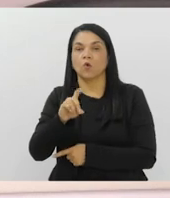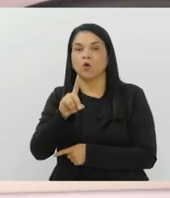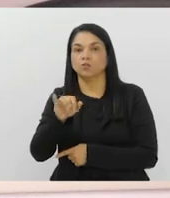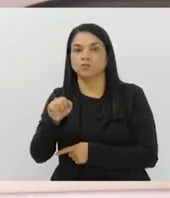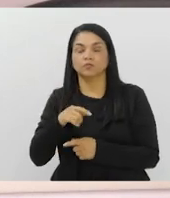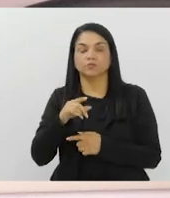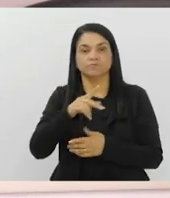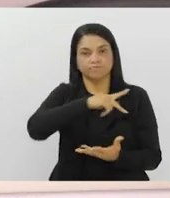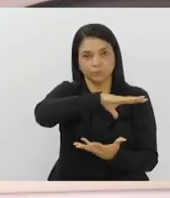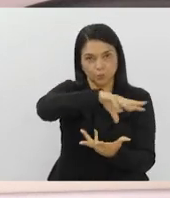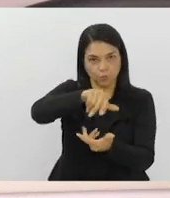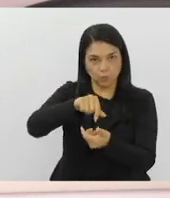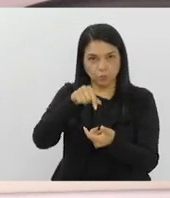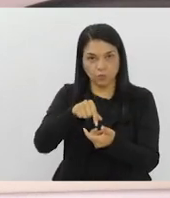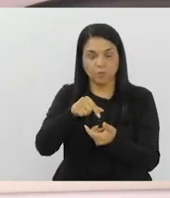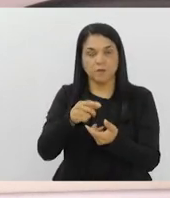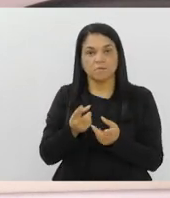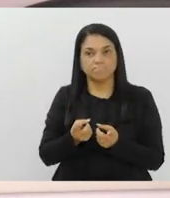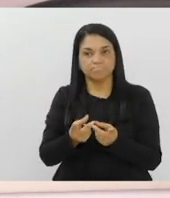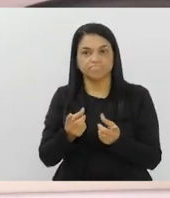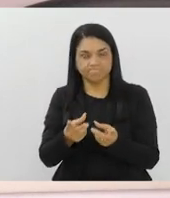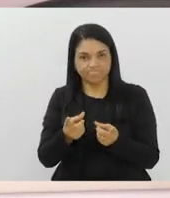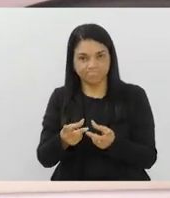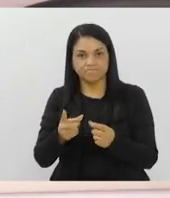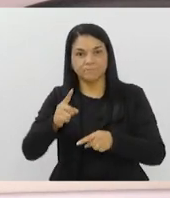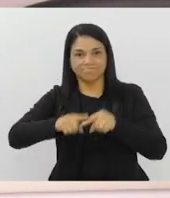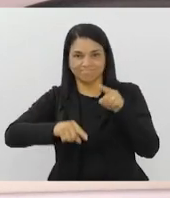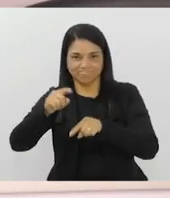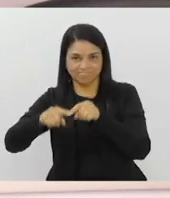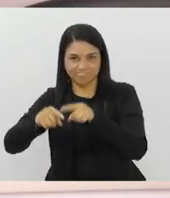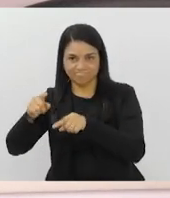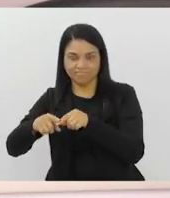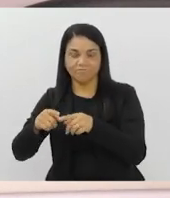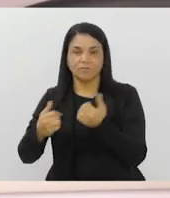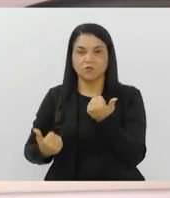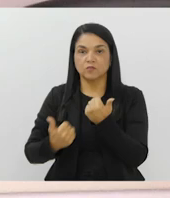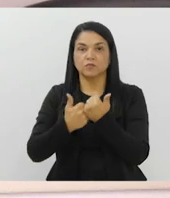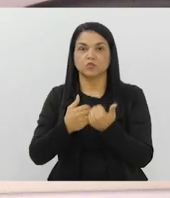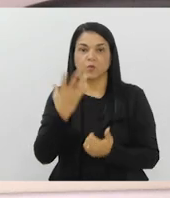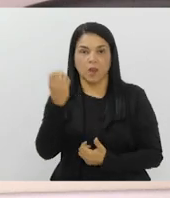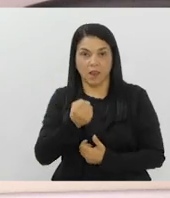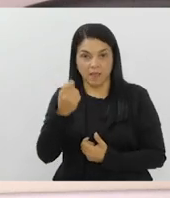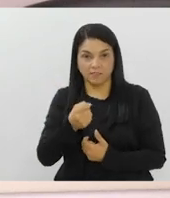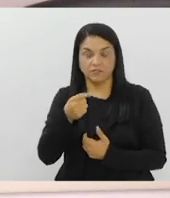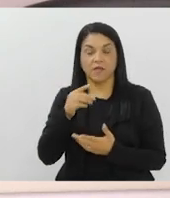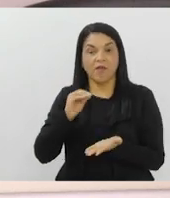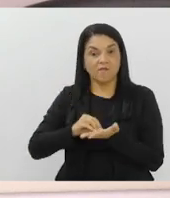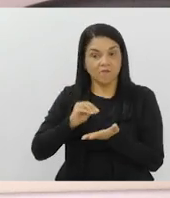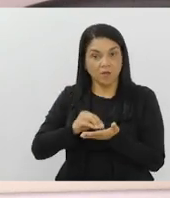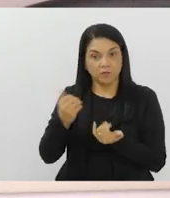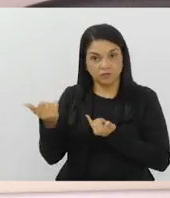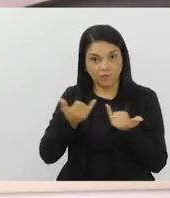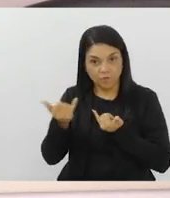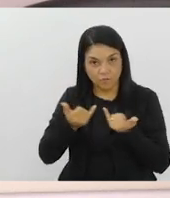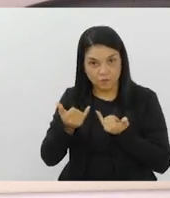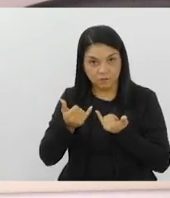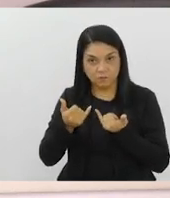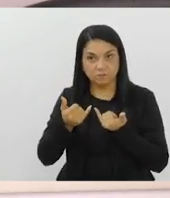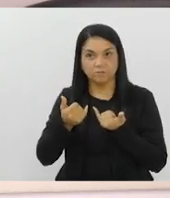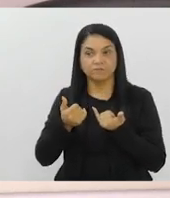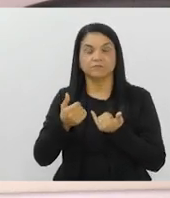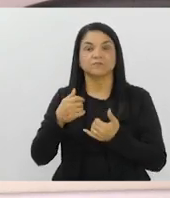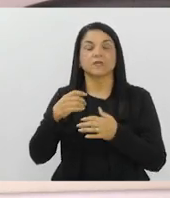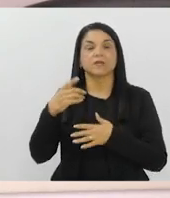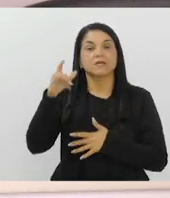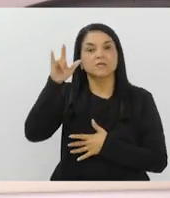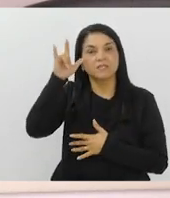para comercialização de substitutos do leite humano. Quando a gente fala de desinformação, a gente fala hoje de Instagram,